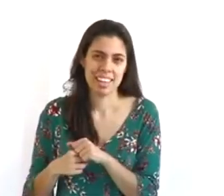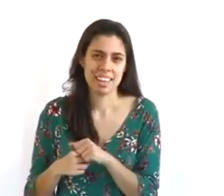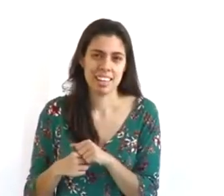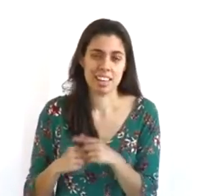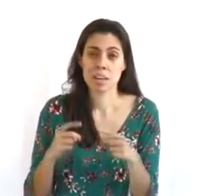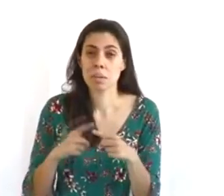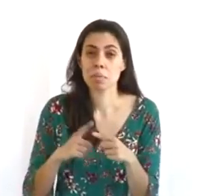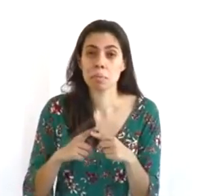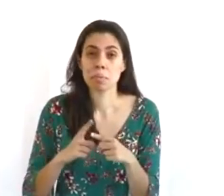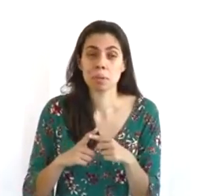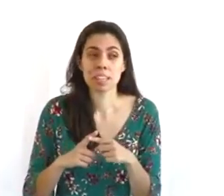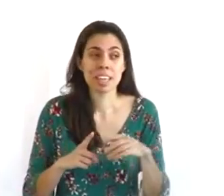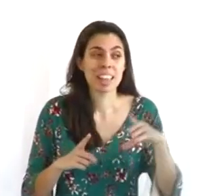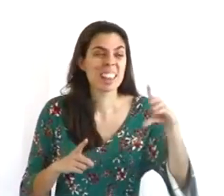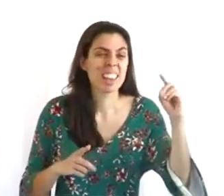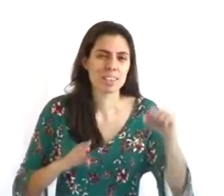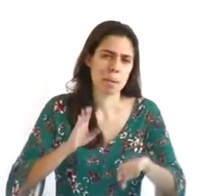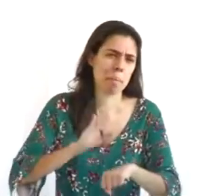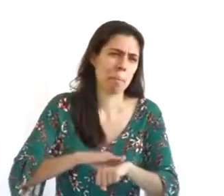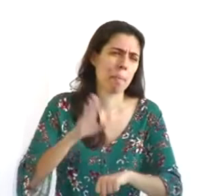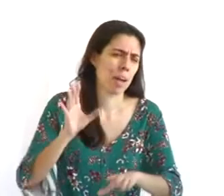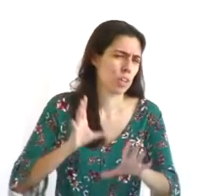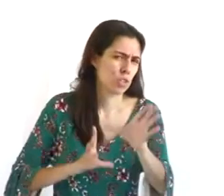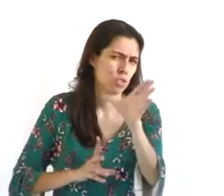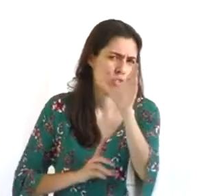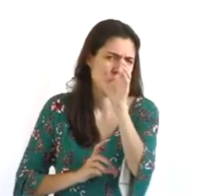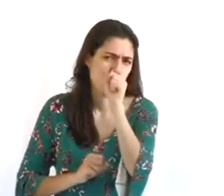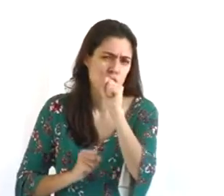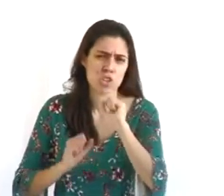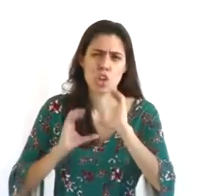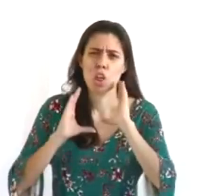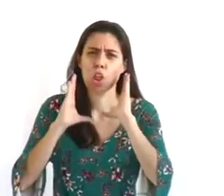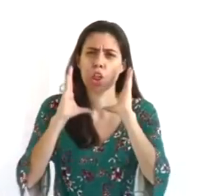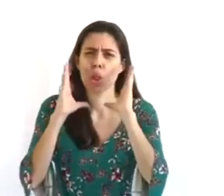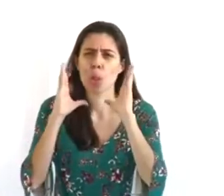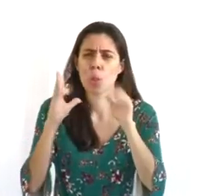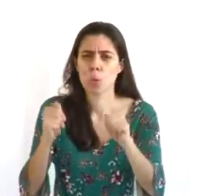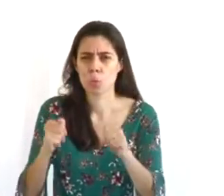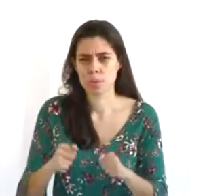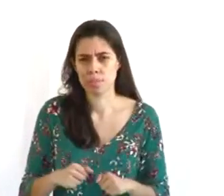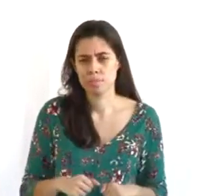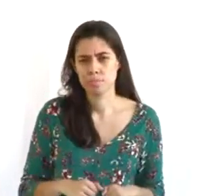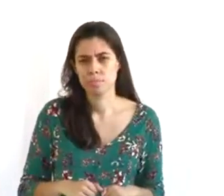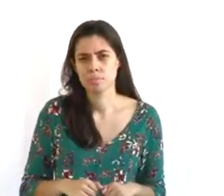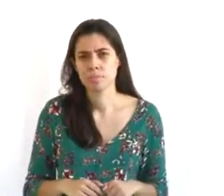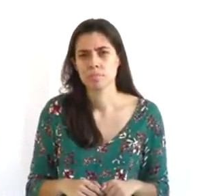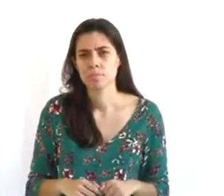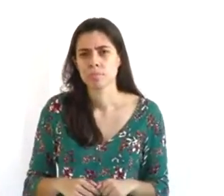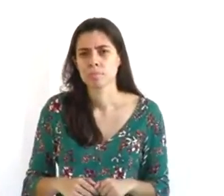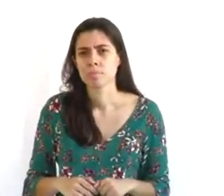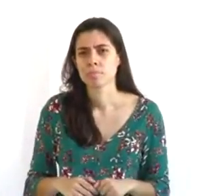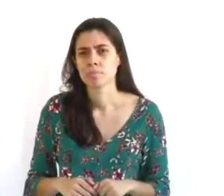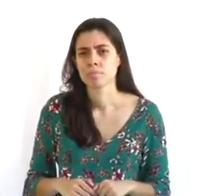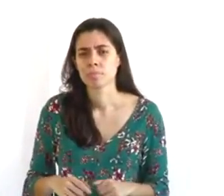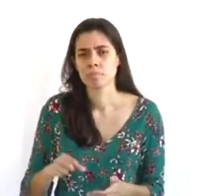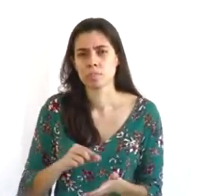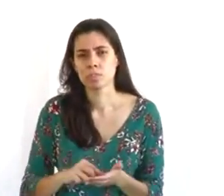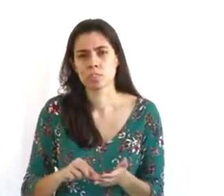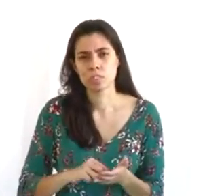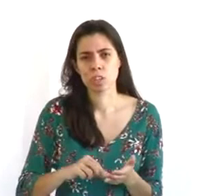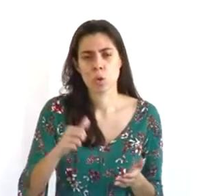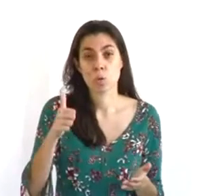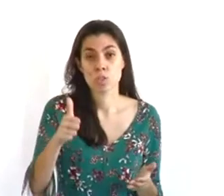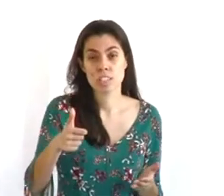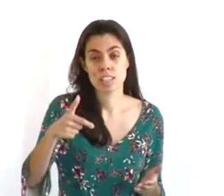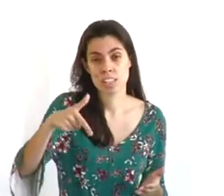ao Senhor, porque Ele é o meu Rei eterno, porque Ele é o meu Rei soberano, acima de todos os reinos da terra. Versículos 17 diz: